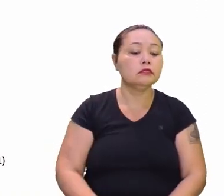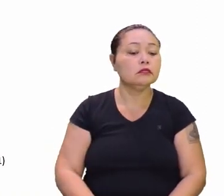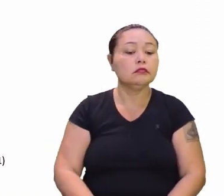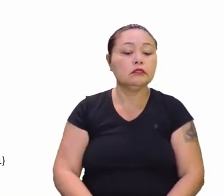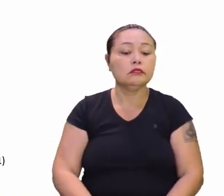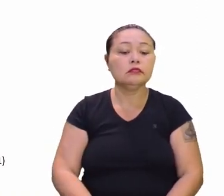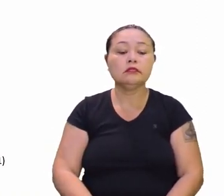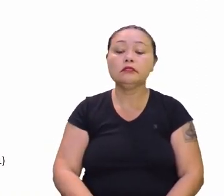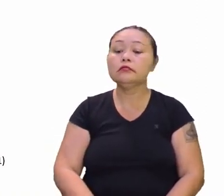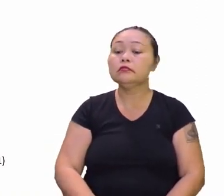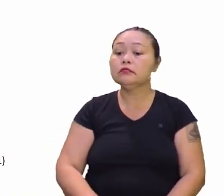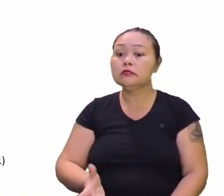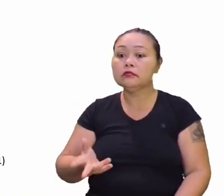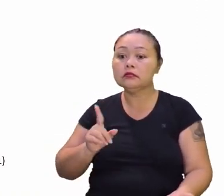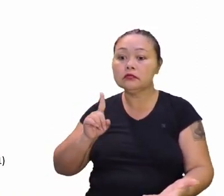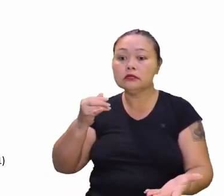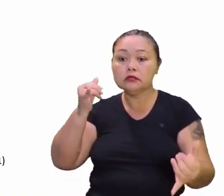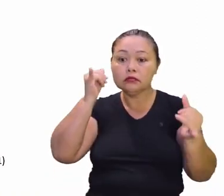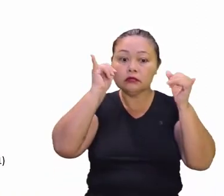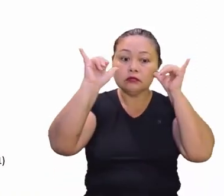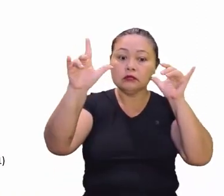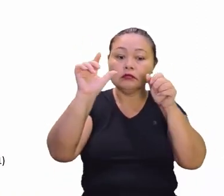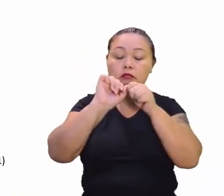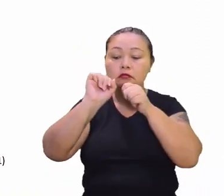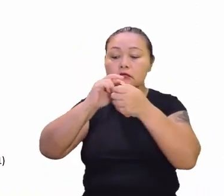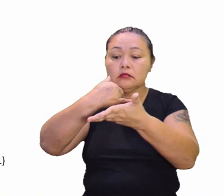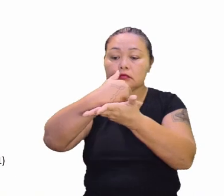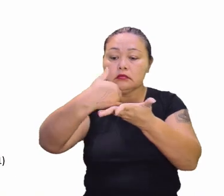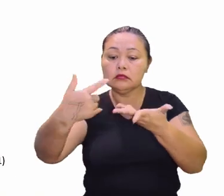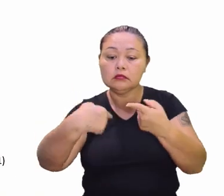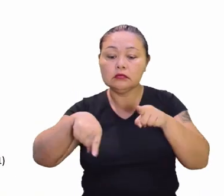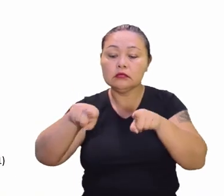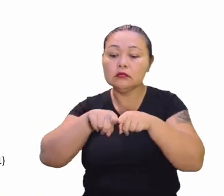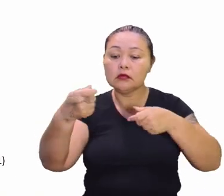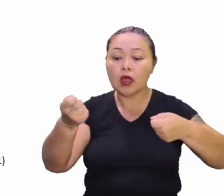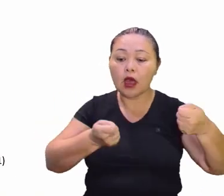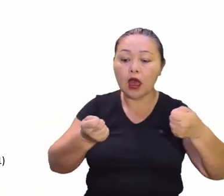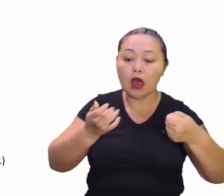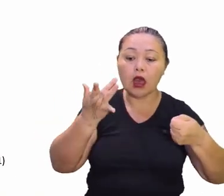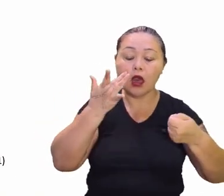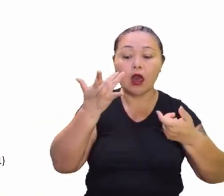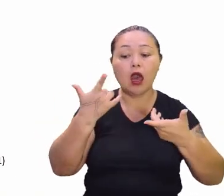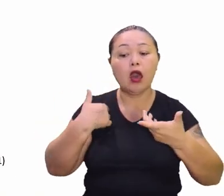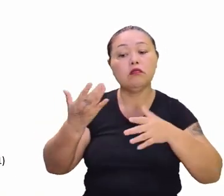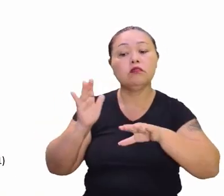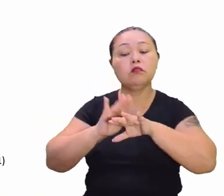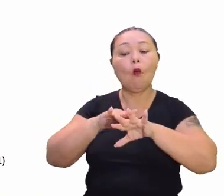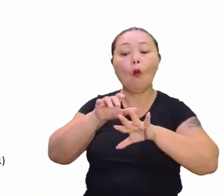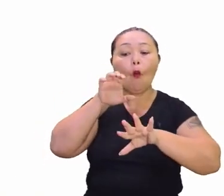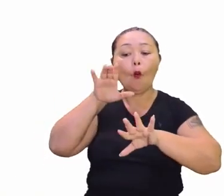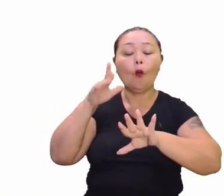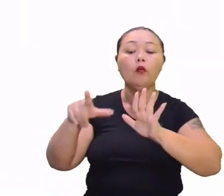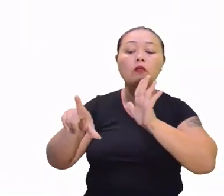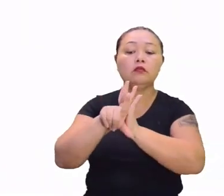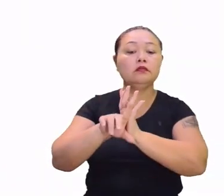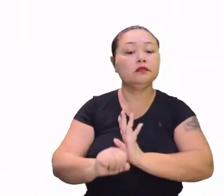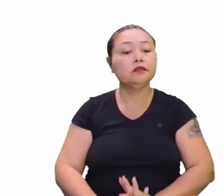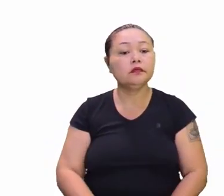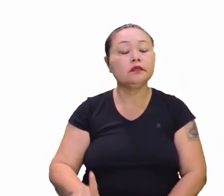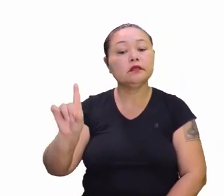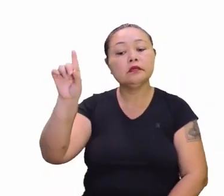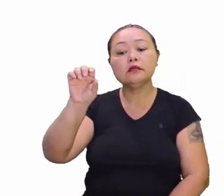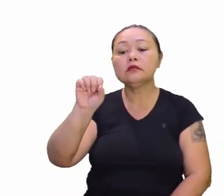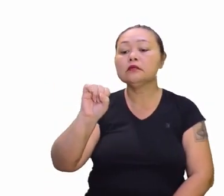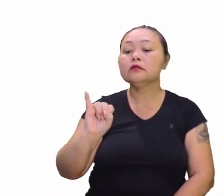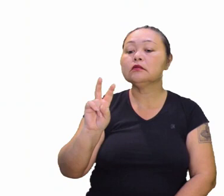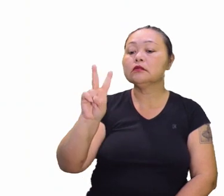bem. Combate ao narcotráfico e ao garimpo ilegal. Problema da Amazônia, né? Isso. Está aí uma imagem